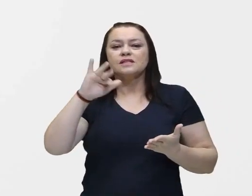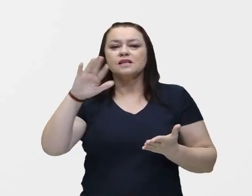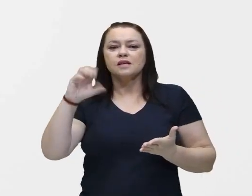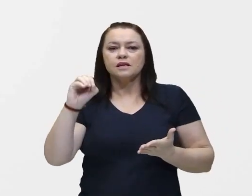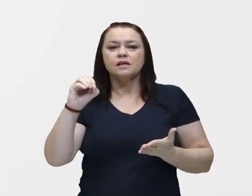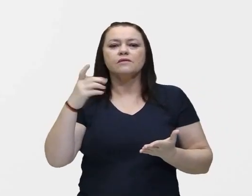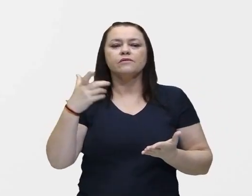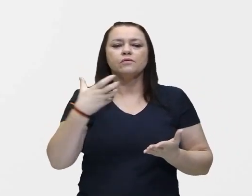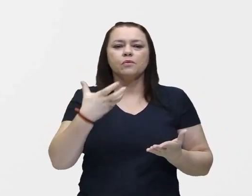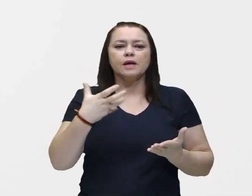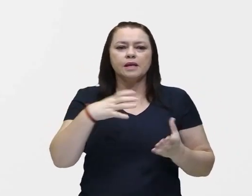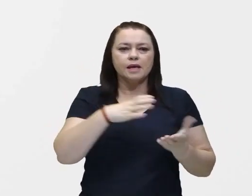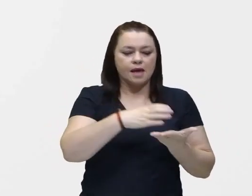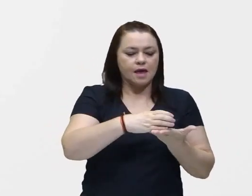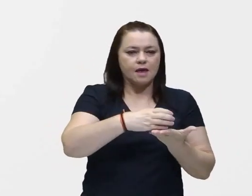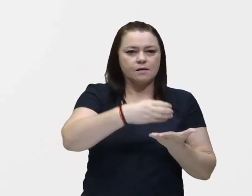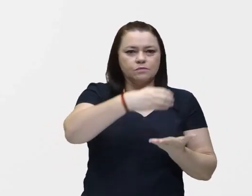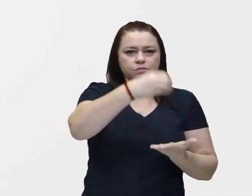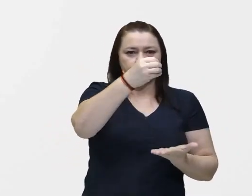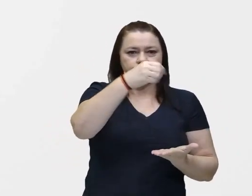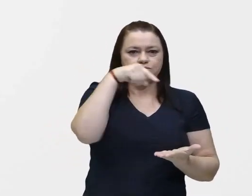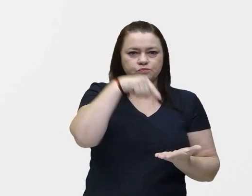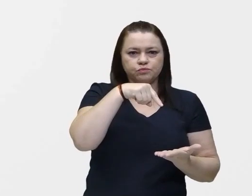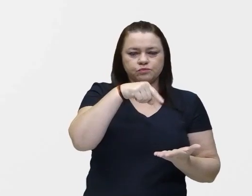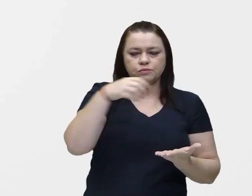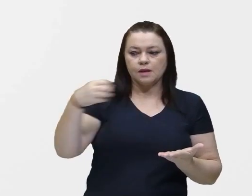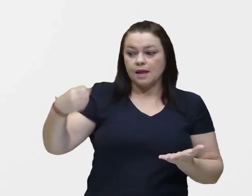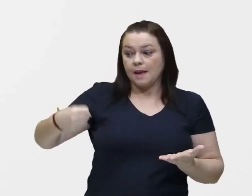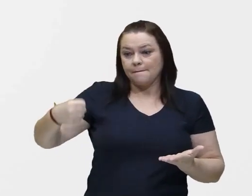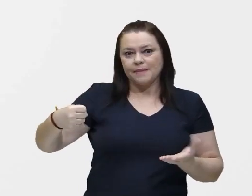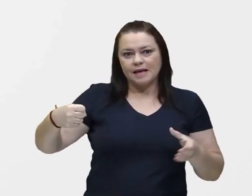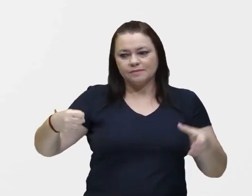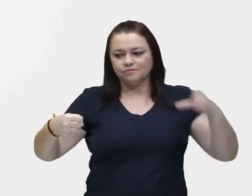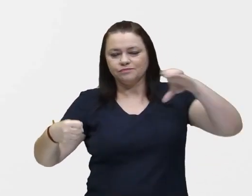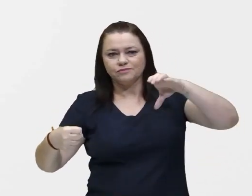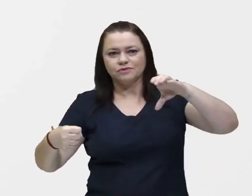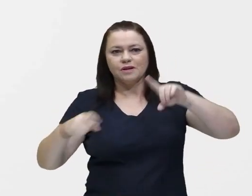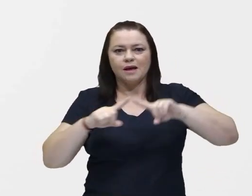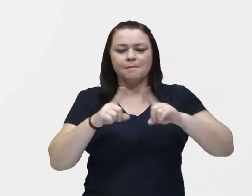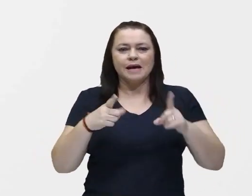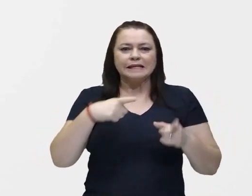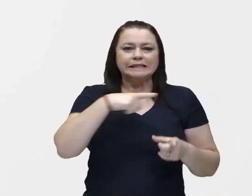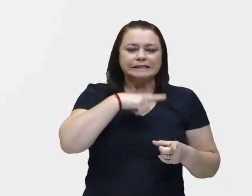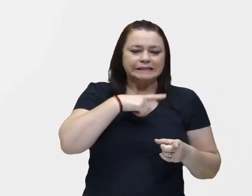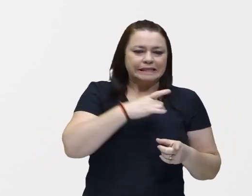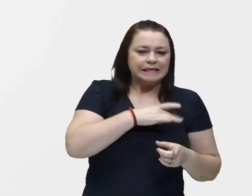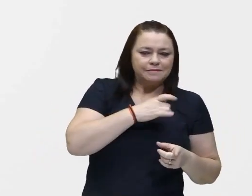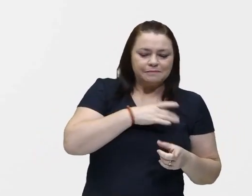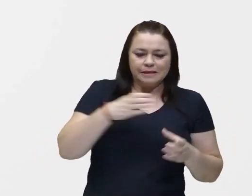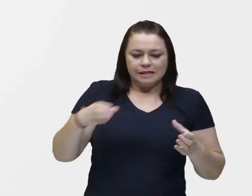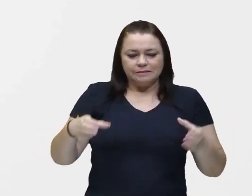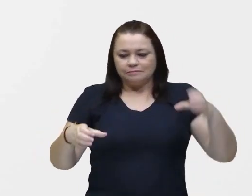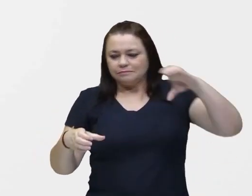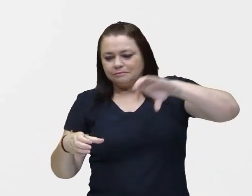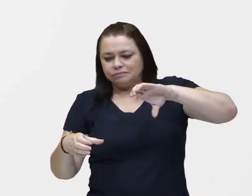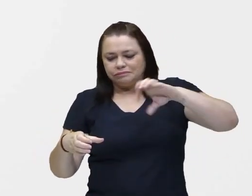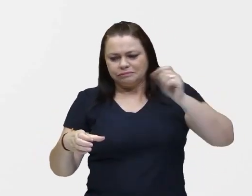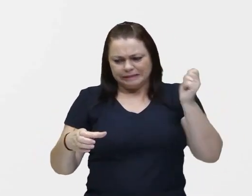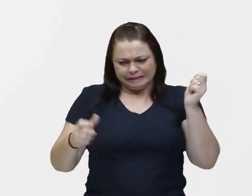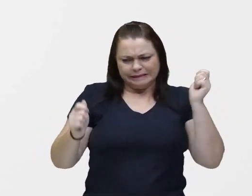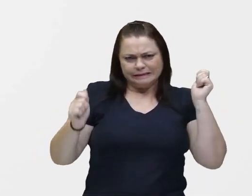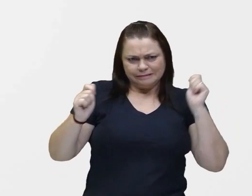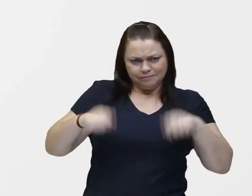da garrafa de suco para a jarra, mas está com medo, pois não sabe se a jarra possui capacidade